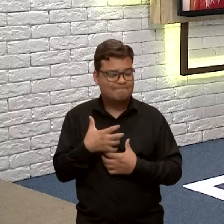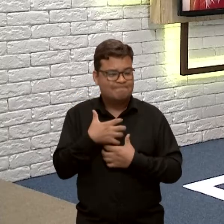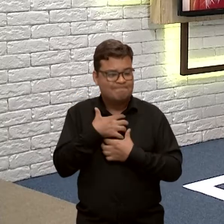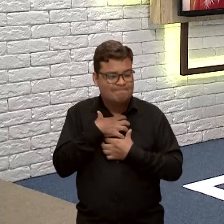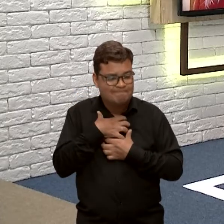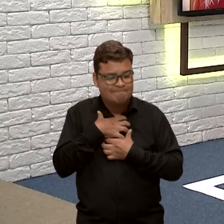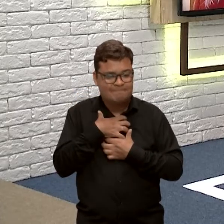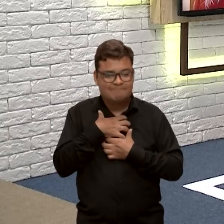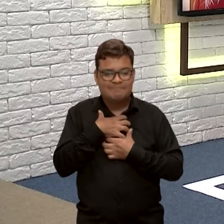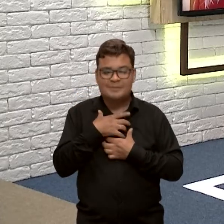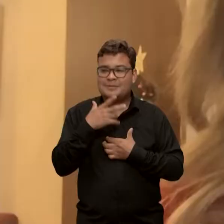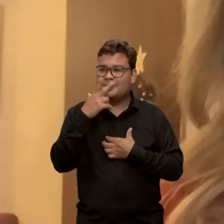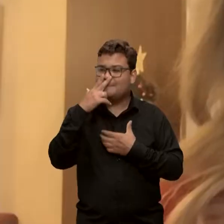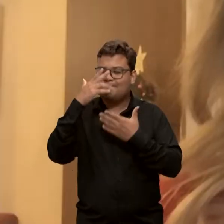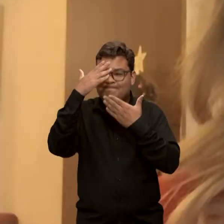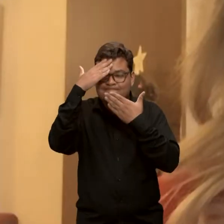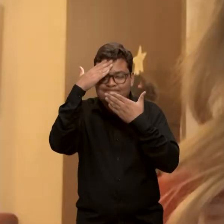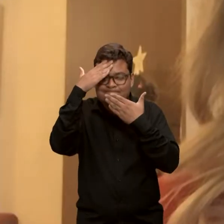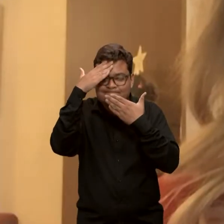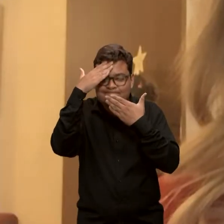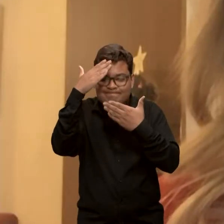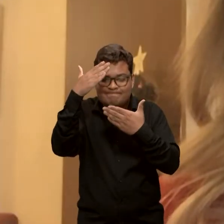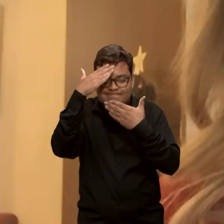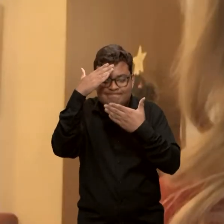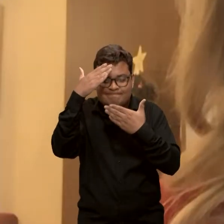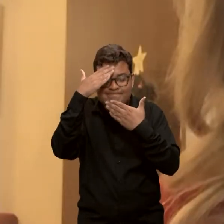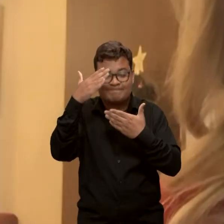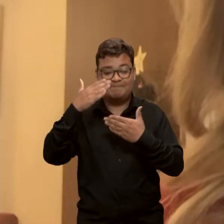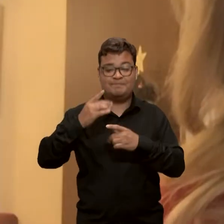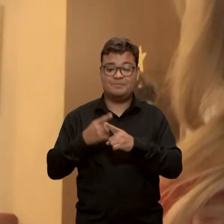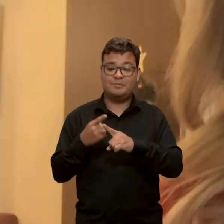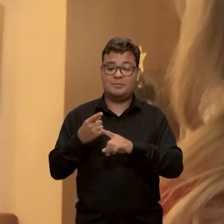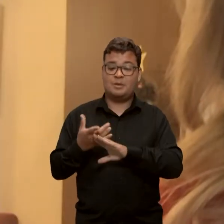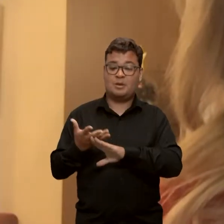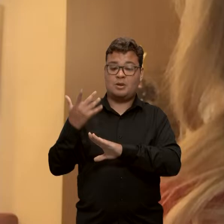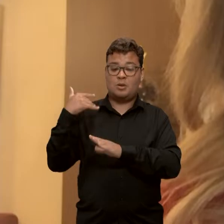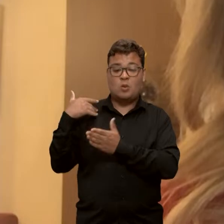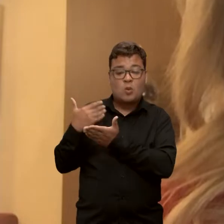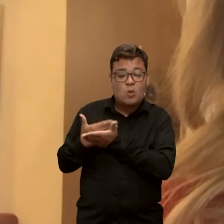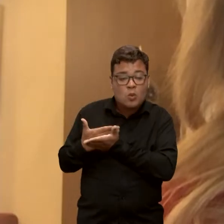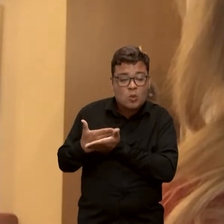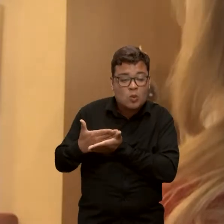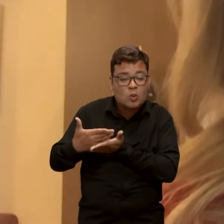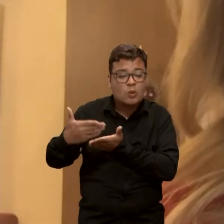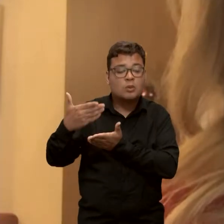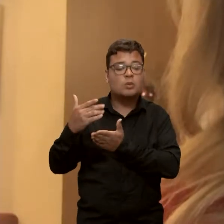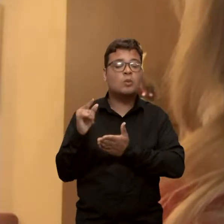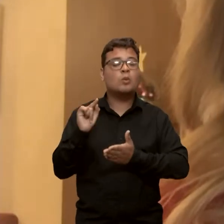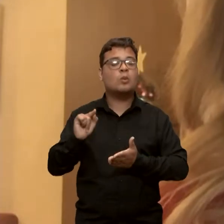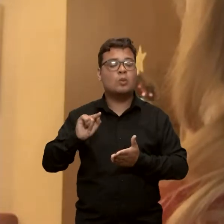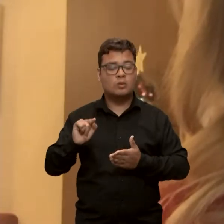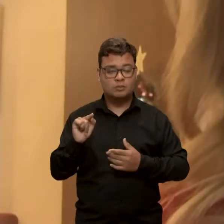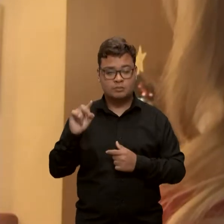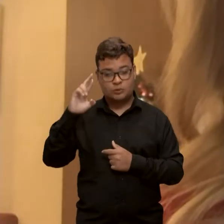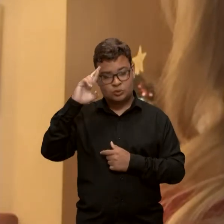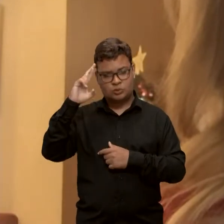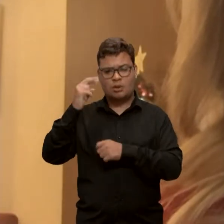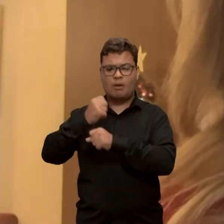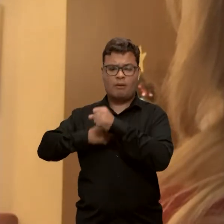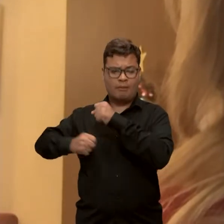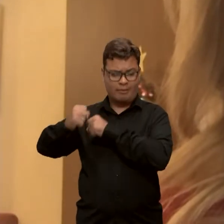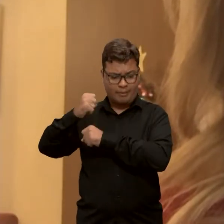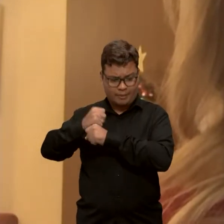em estado de graça. Tudo começou quando o diretor, o ano